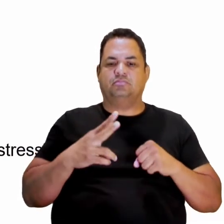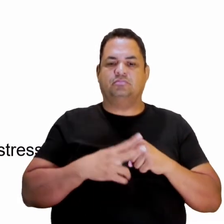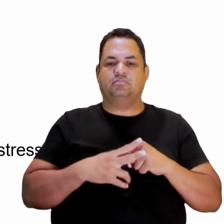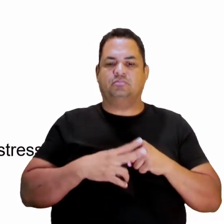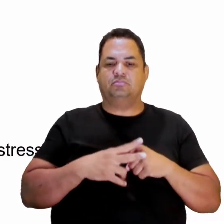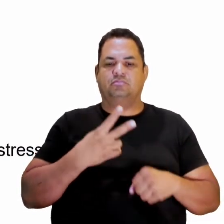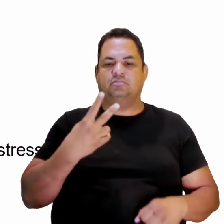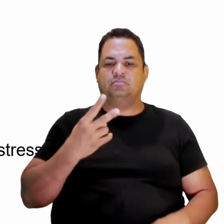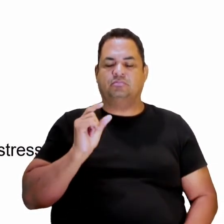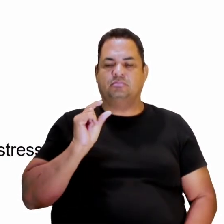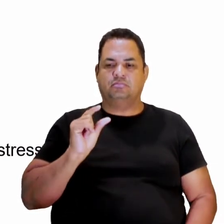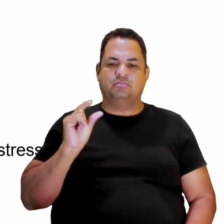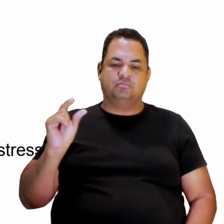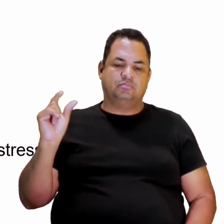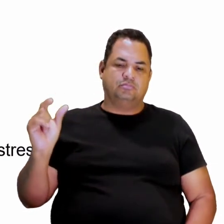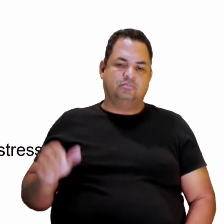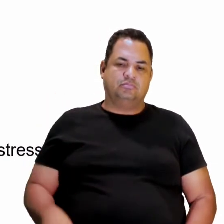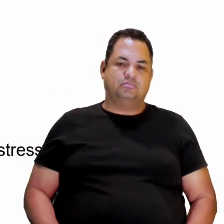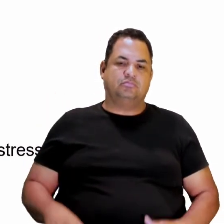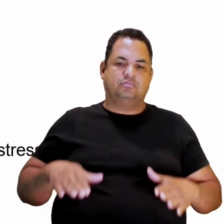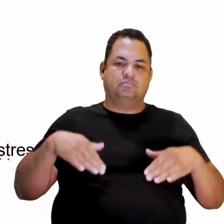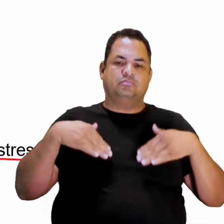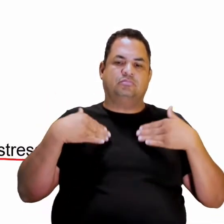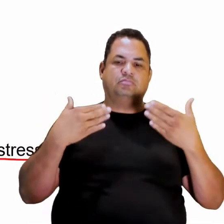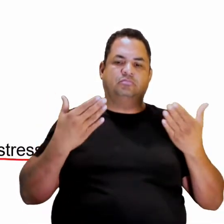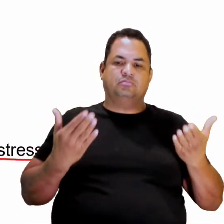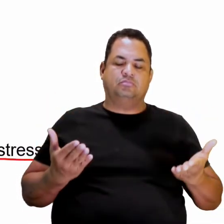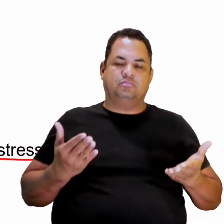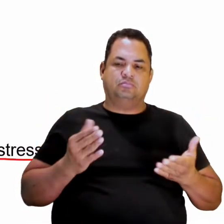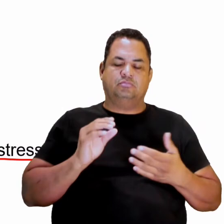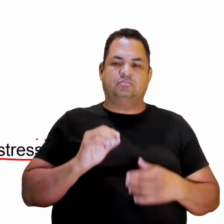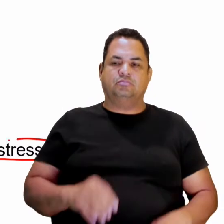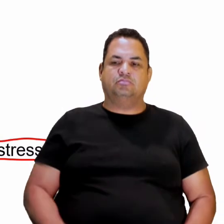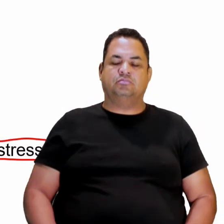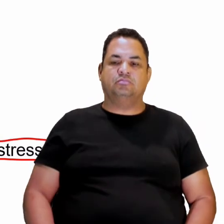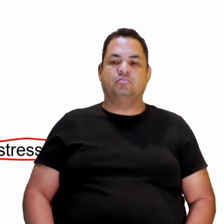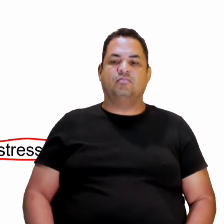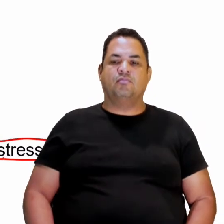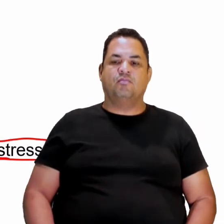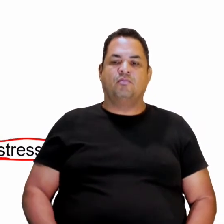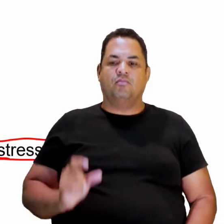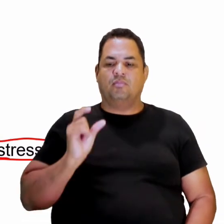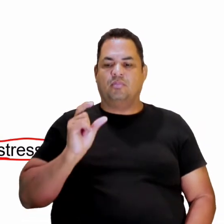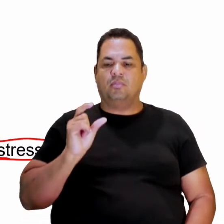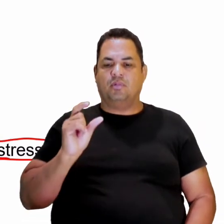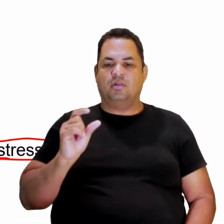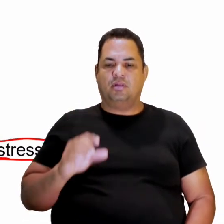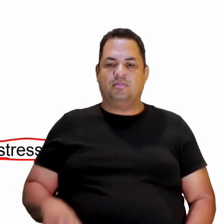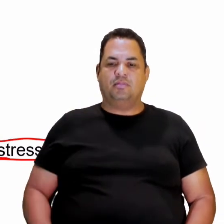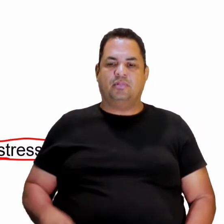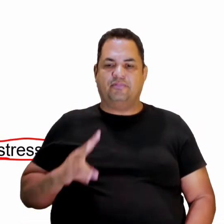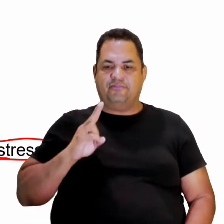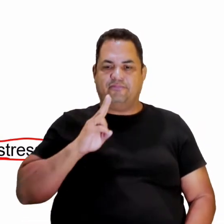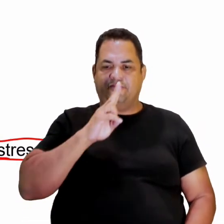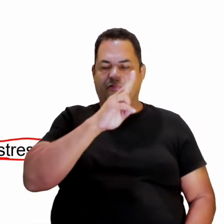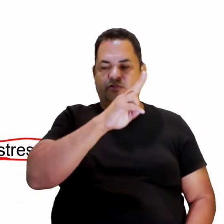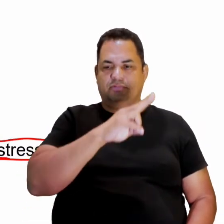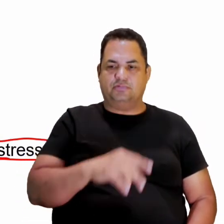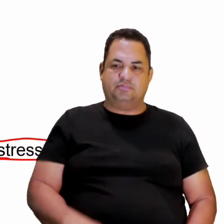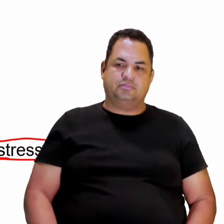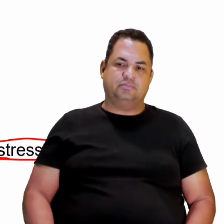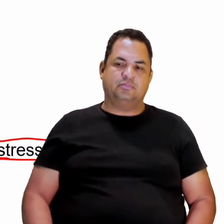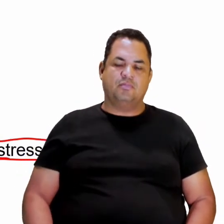sílabas, palavras de verbos de 2 sílabas. Quando o stress, o que é o stress? É a sílaba tônica. A sílaba